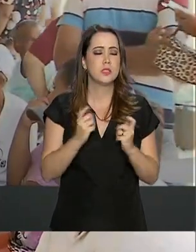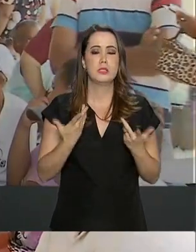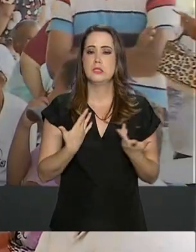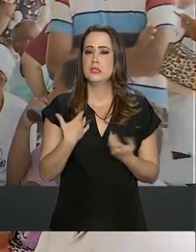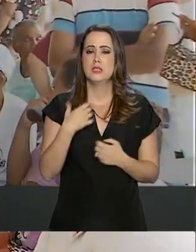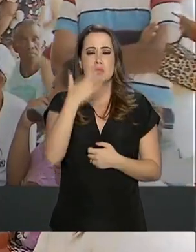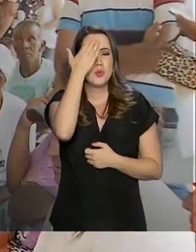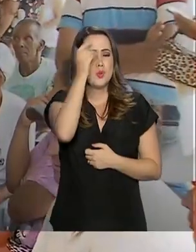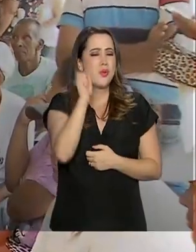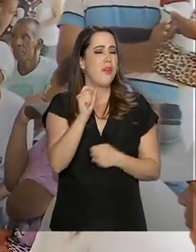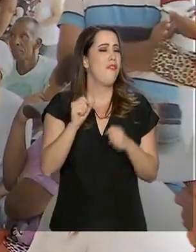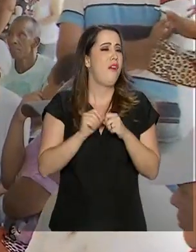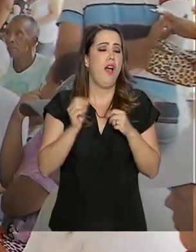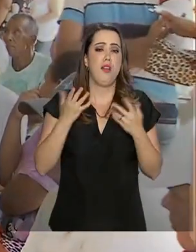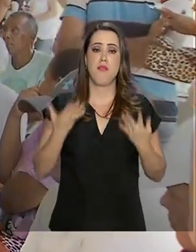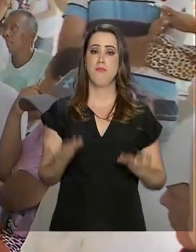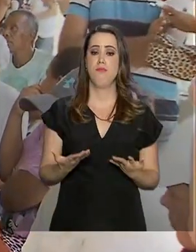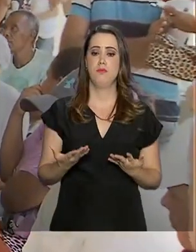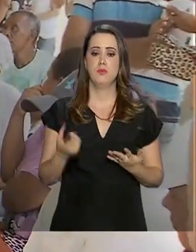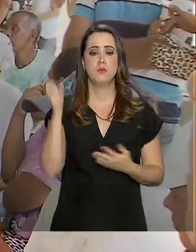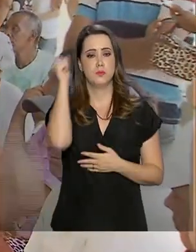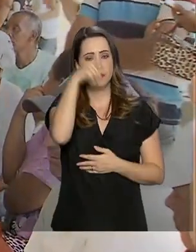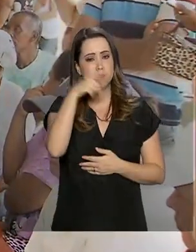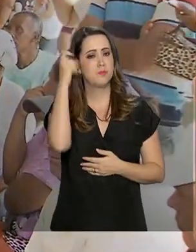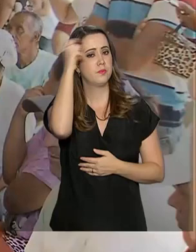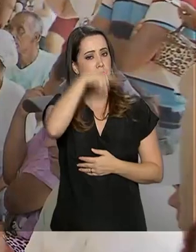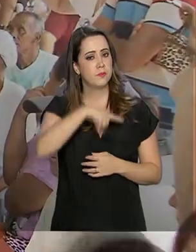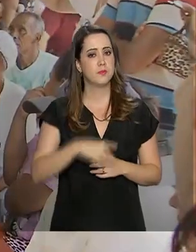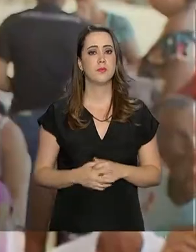nem o que eu faço mais. Difícil.